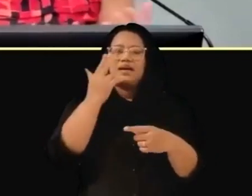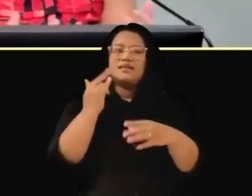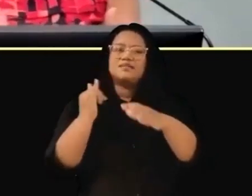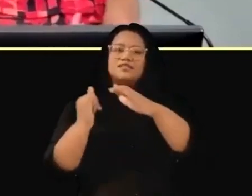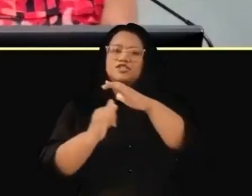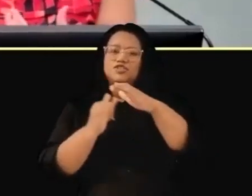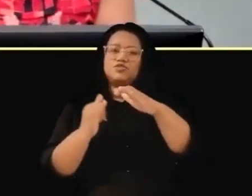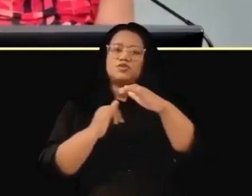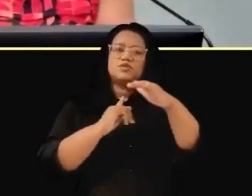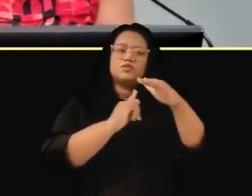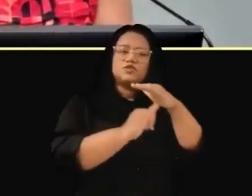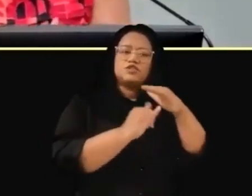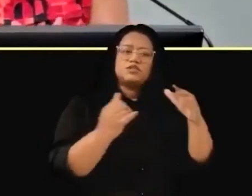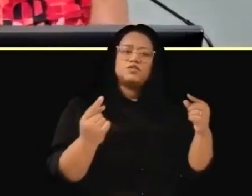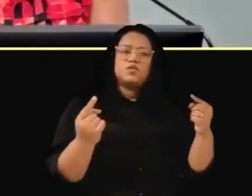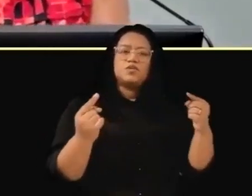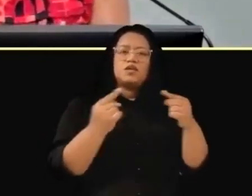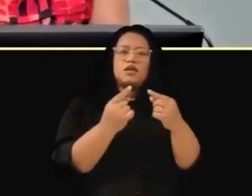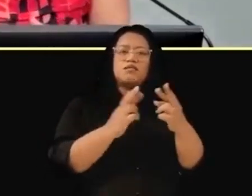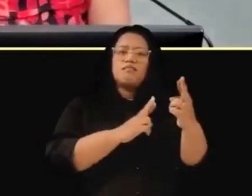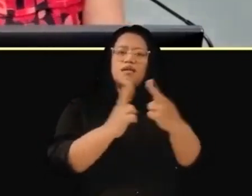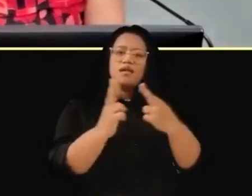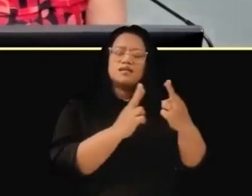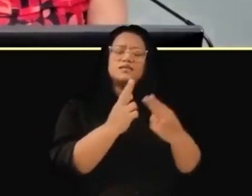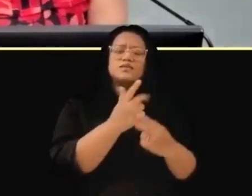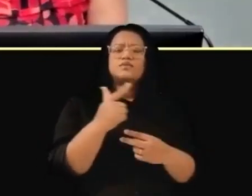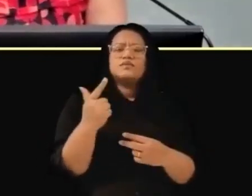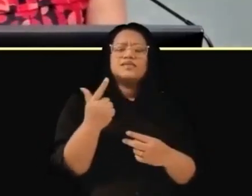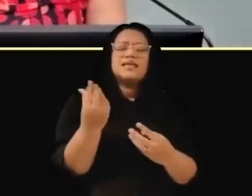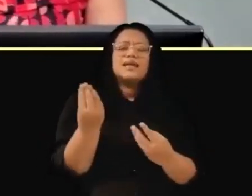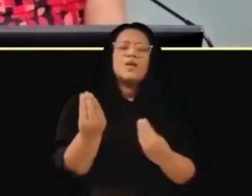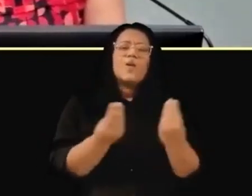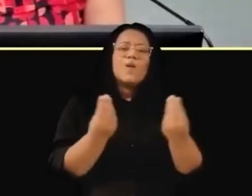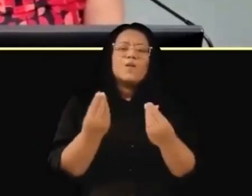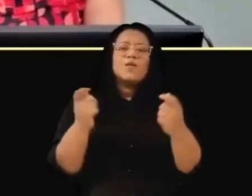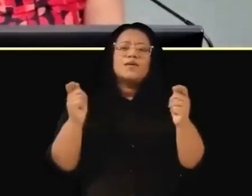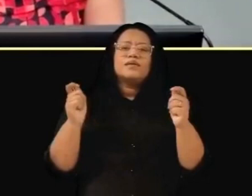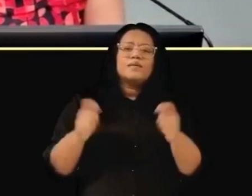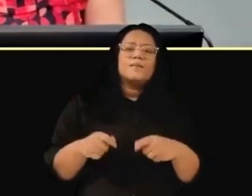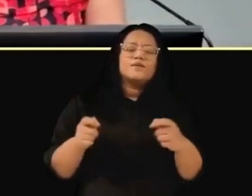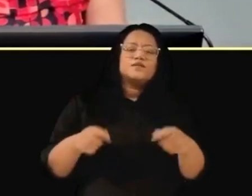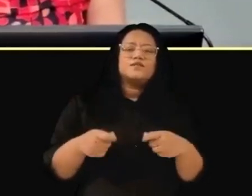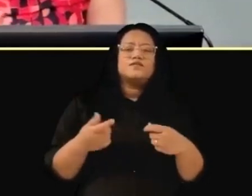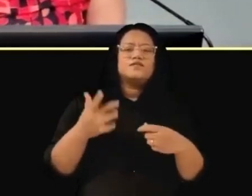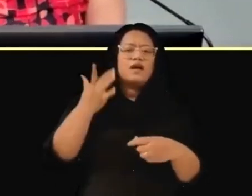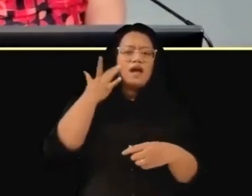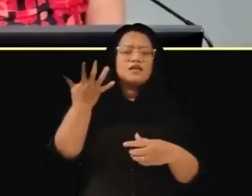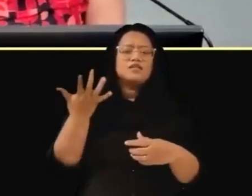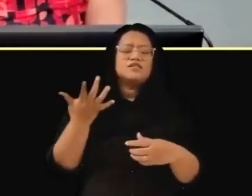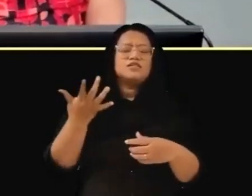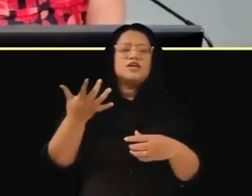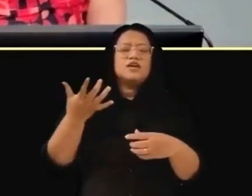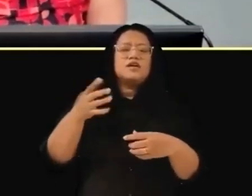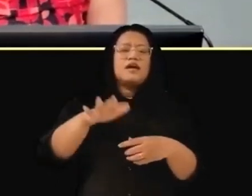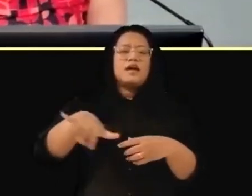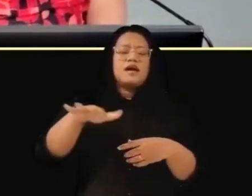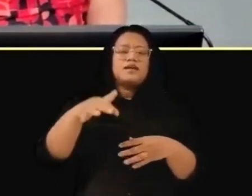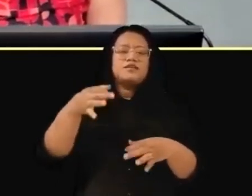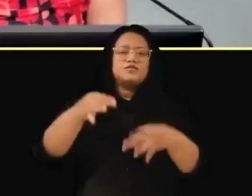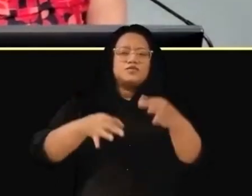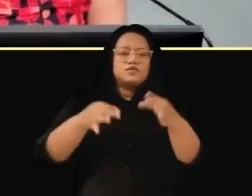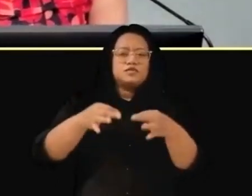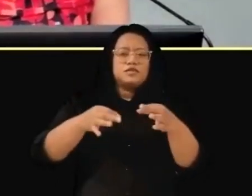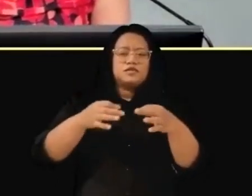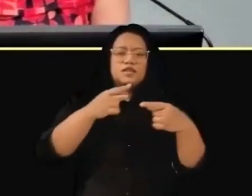não conversa muito com a outra. Como é que seria possível, ou será que o judiciário tem como contribuir com esse